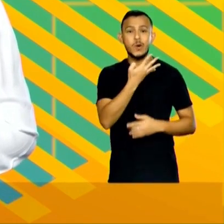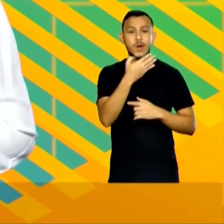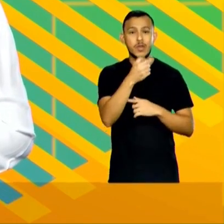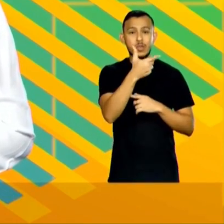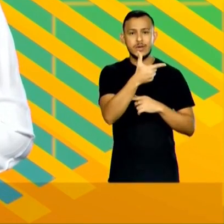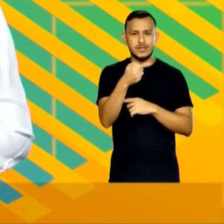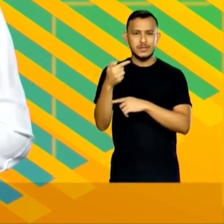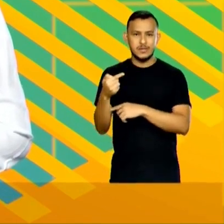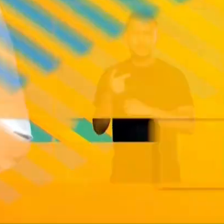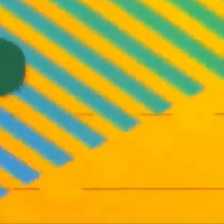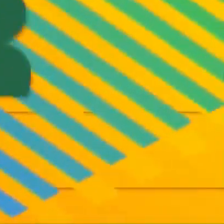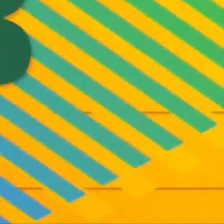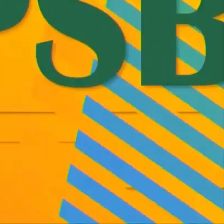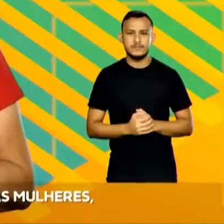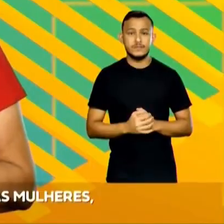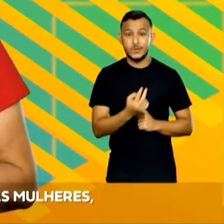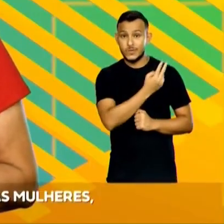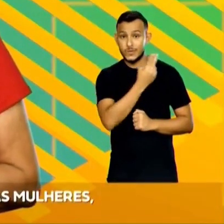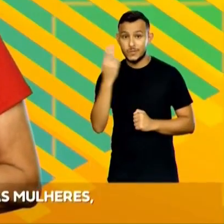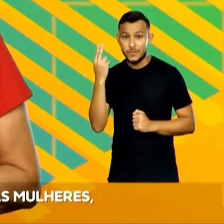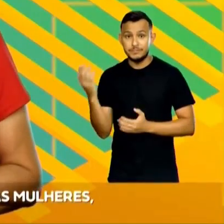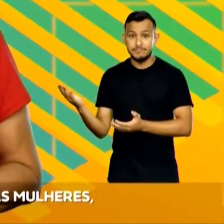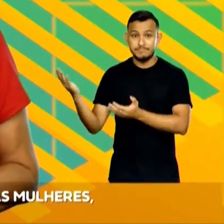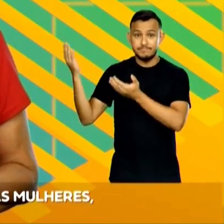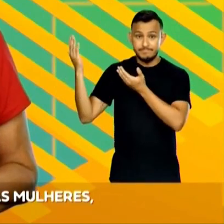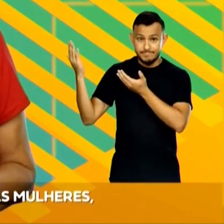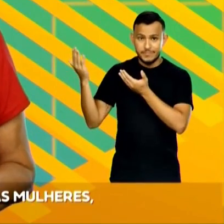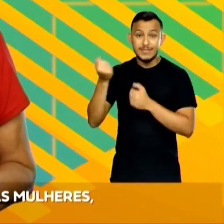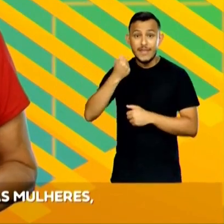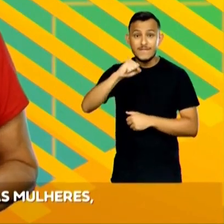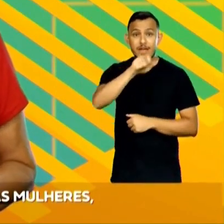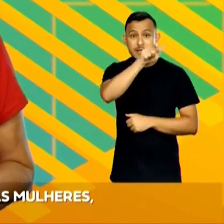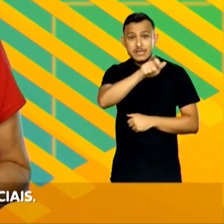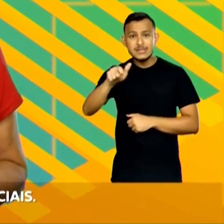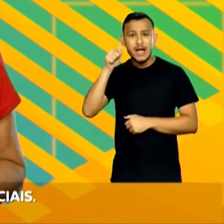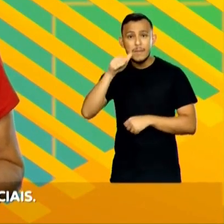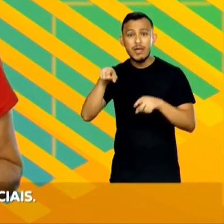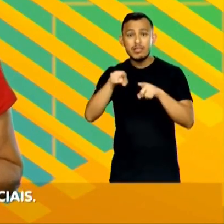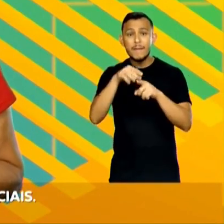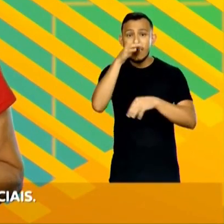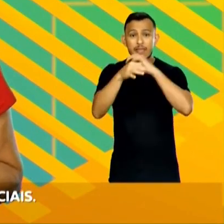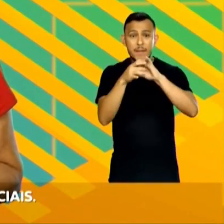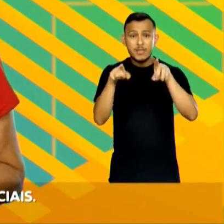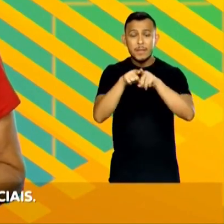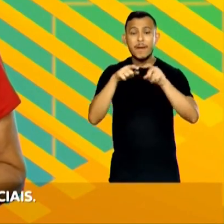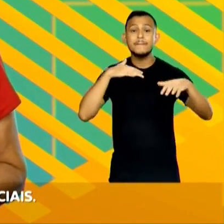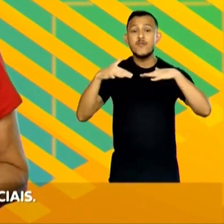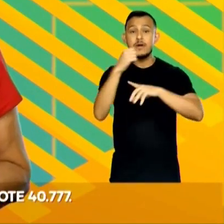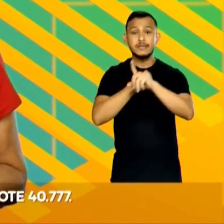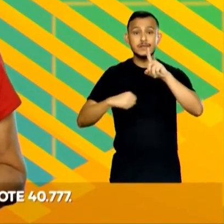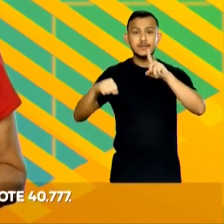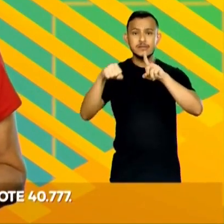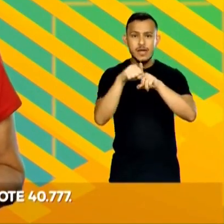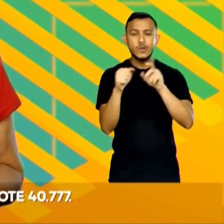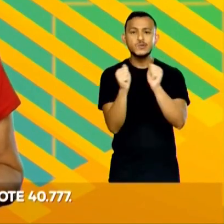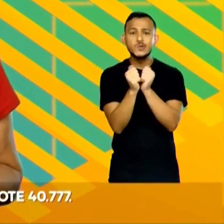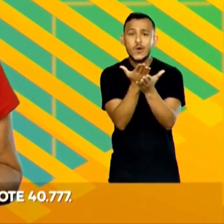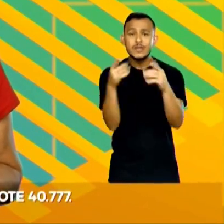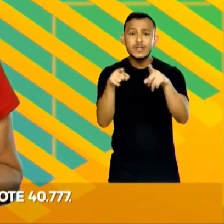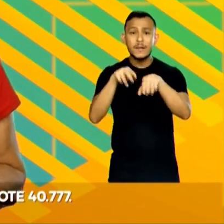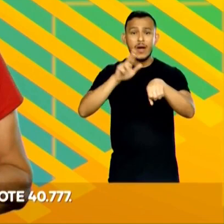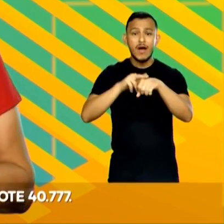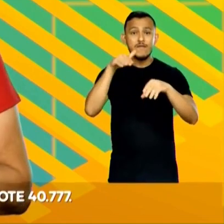Rodrigues, 4277. Sou Margarete Barbosa. Estou em defesa das mulheres, da democracia e dos movimentos sociais. Estou com